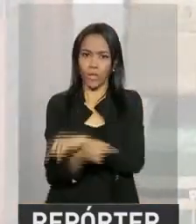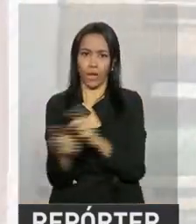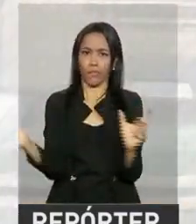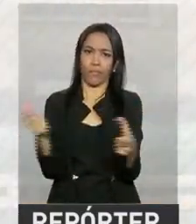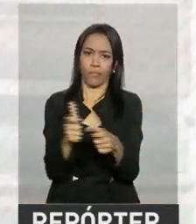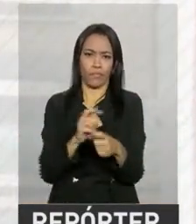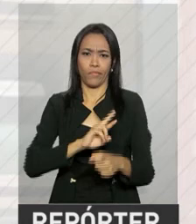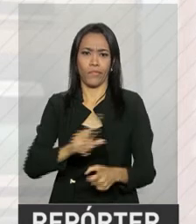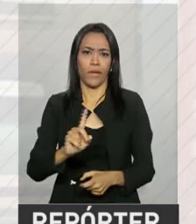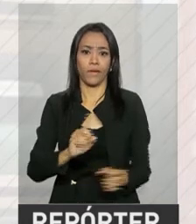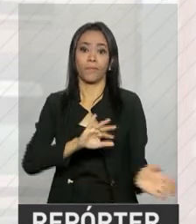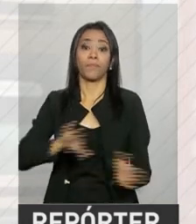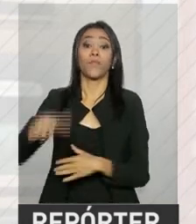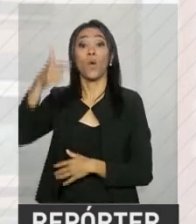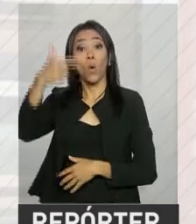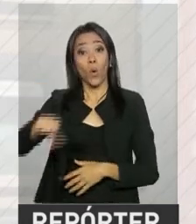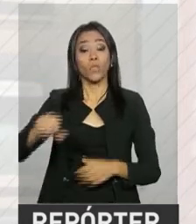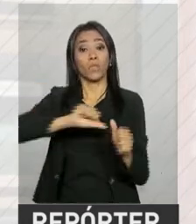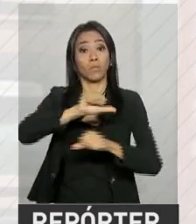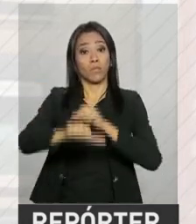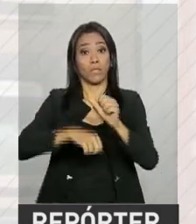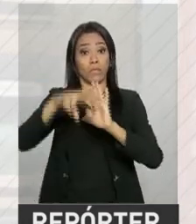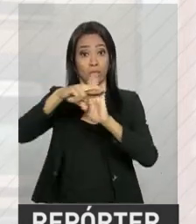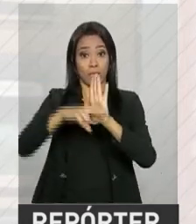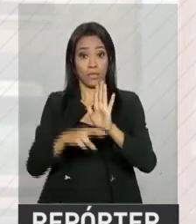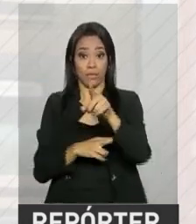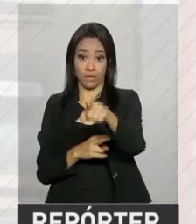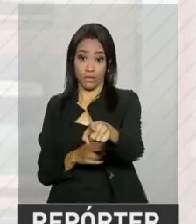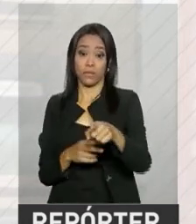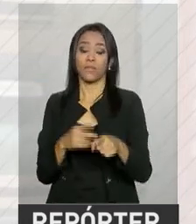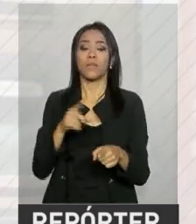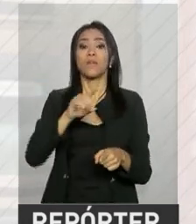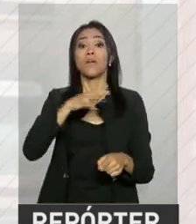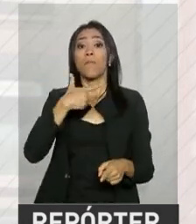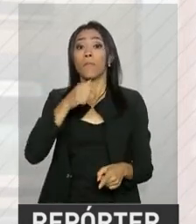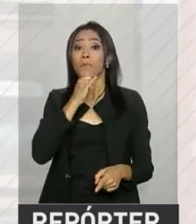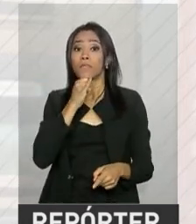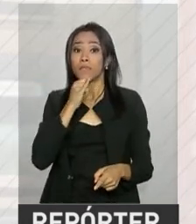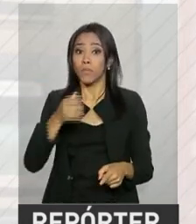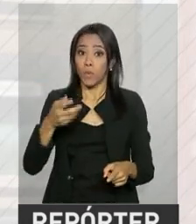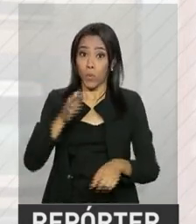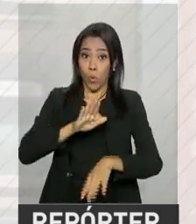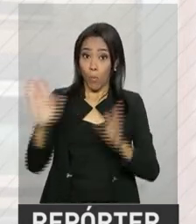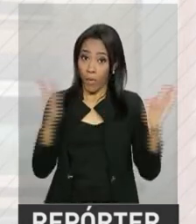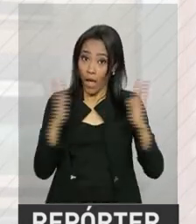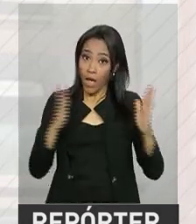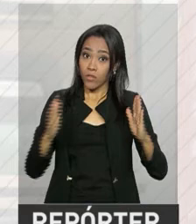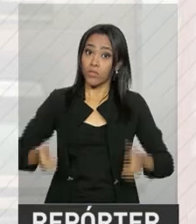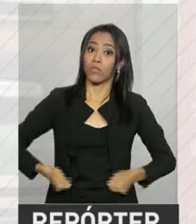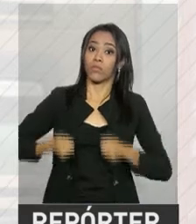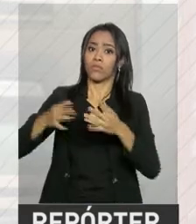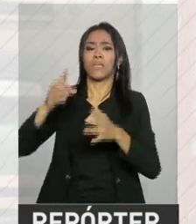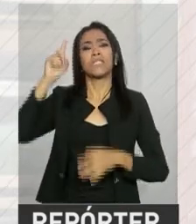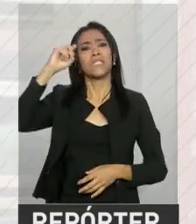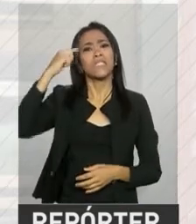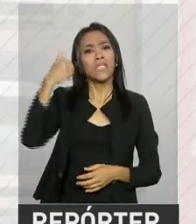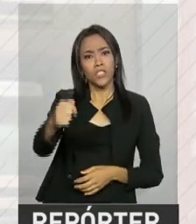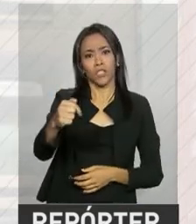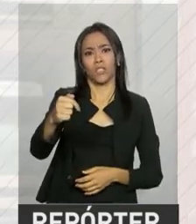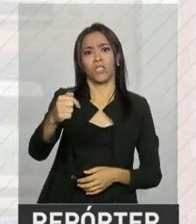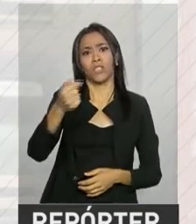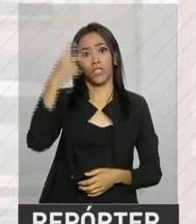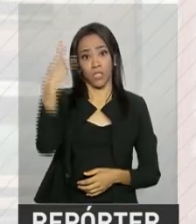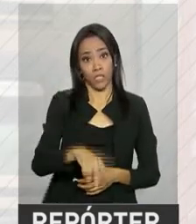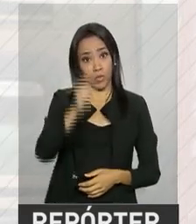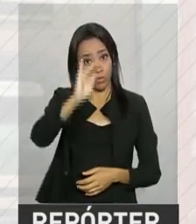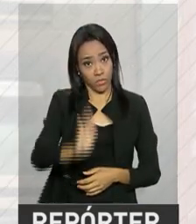anac também alterou outras regras a partir de agora o prazo para a devolução de bagagens extraviadas foi reduzido para sete dias no caso de vôos